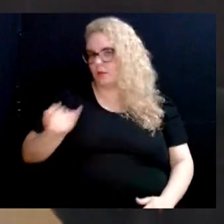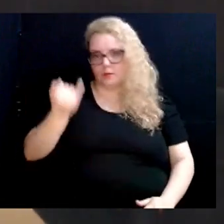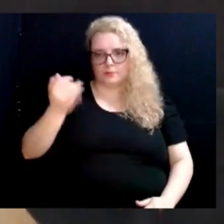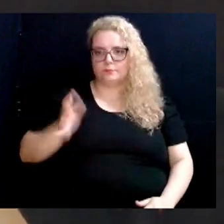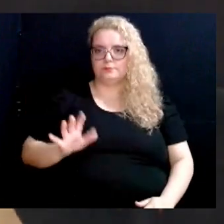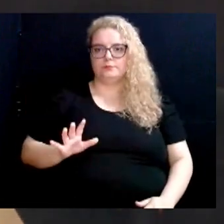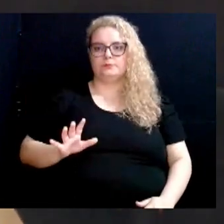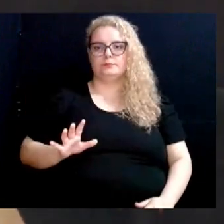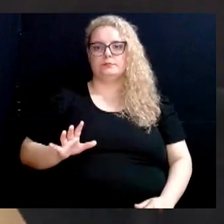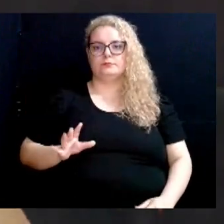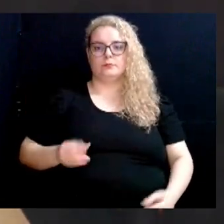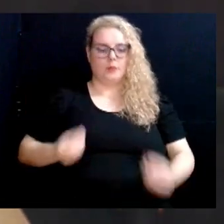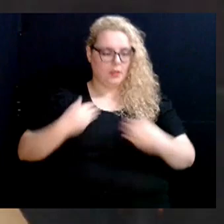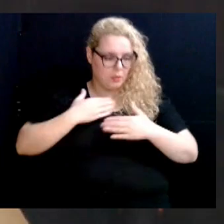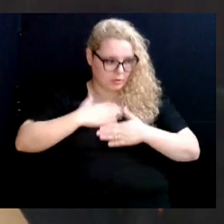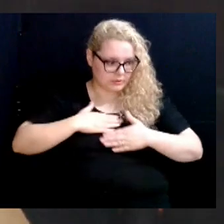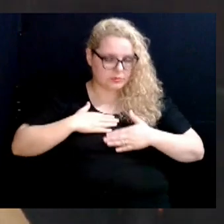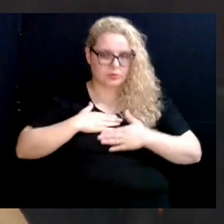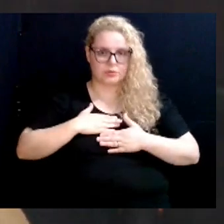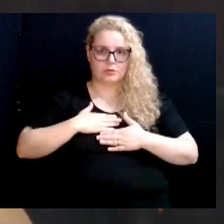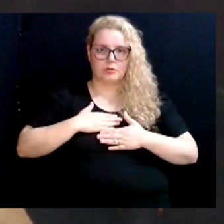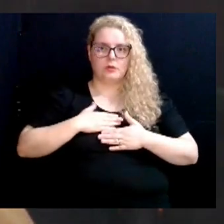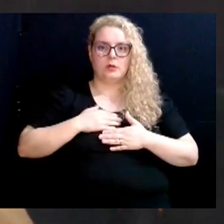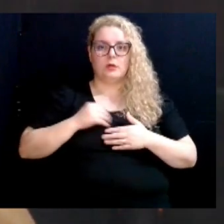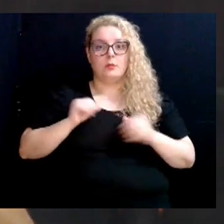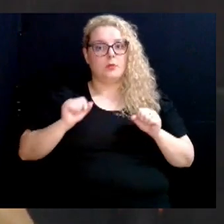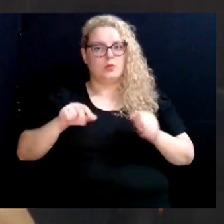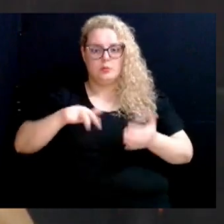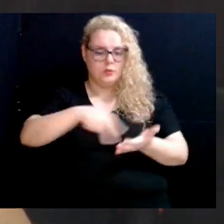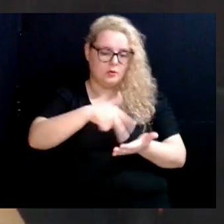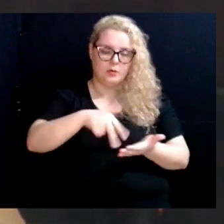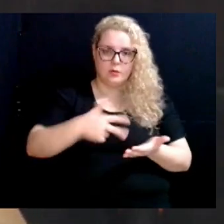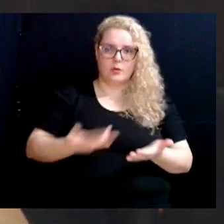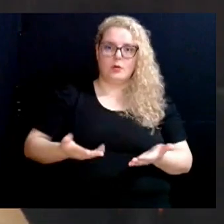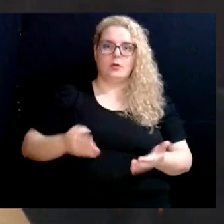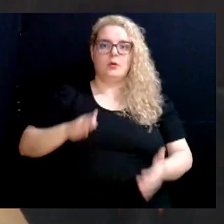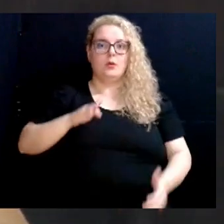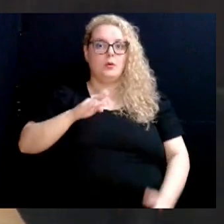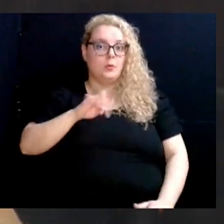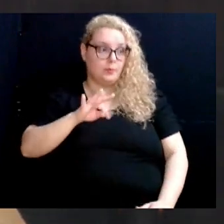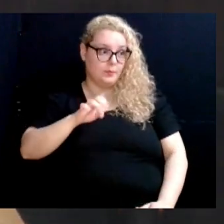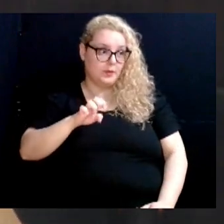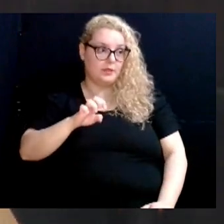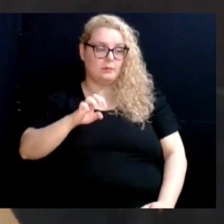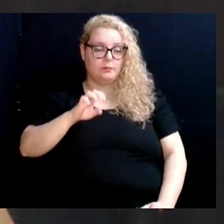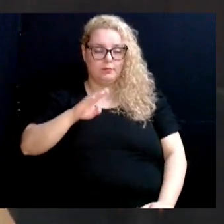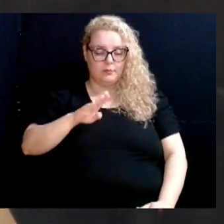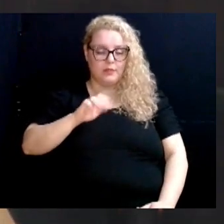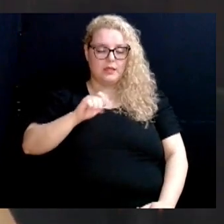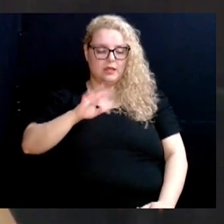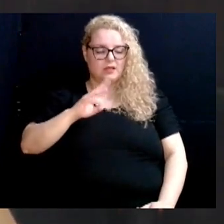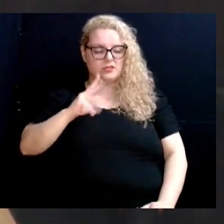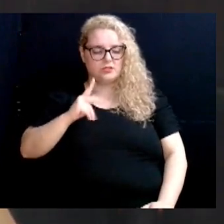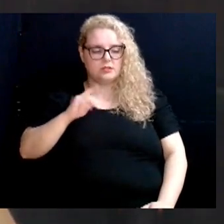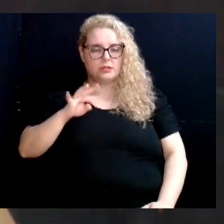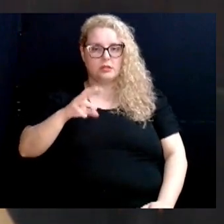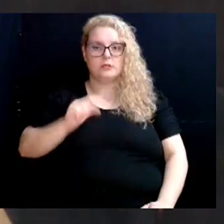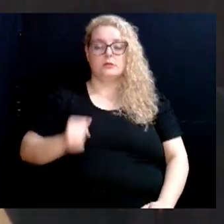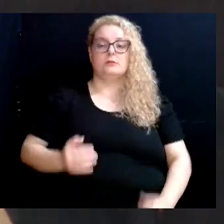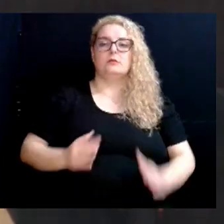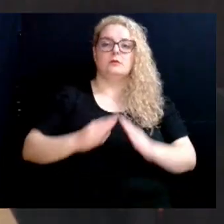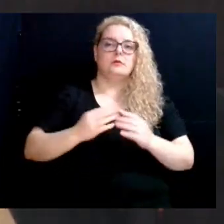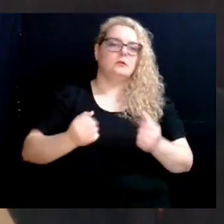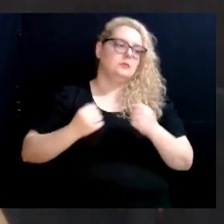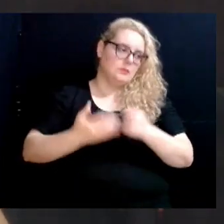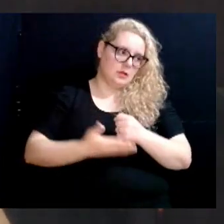aquilo traz satisfação para ela, pode ser uma dança, o próprio beach tênis que eu gosto muito, academia é uma coisa que eu acho que é a base